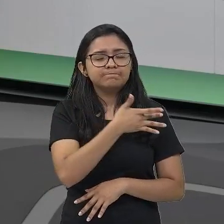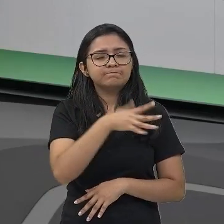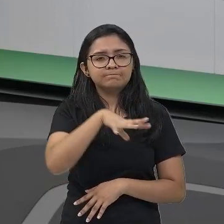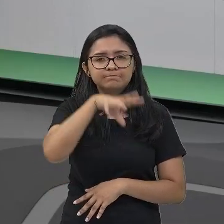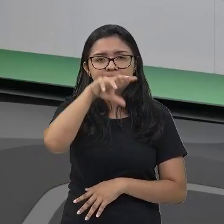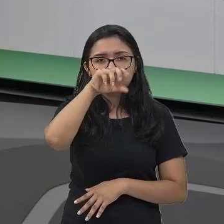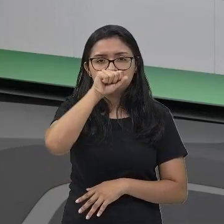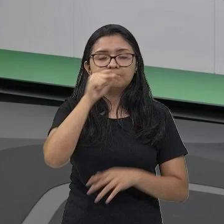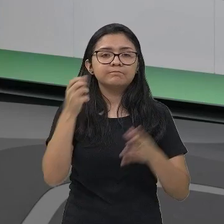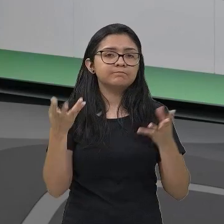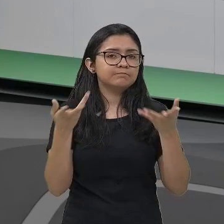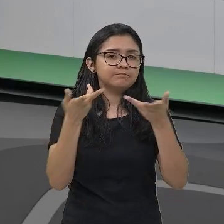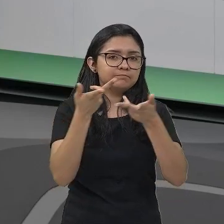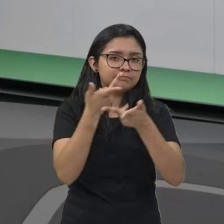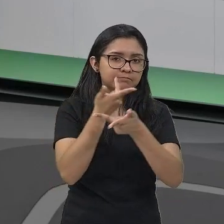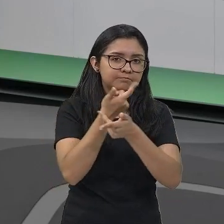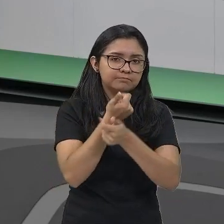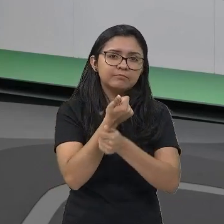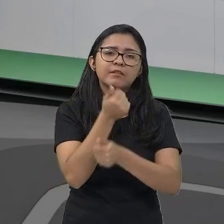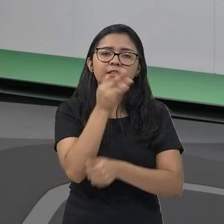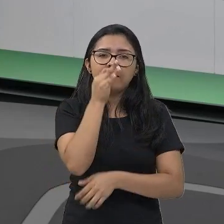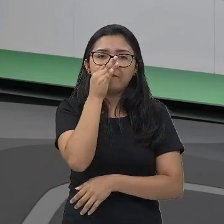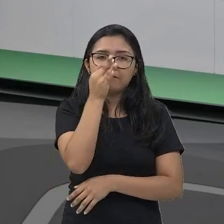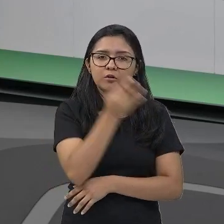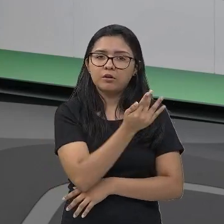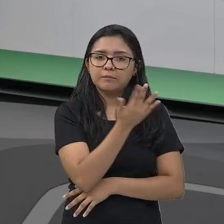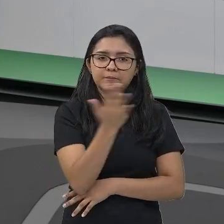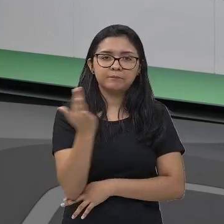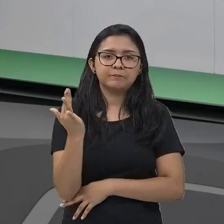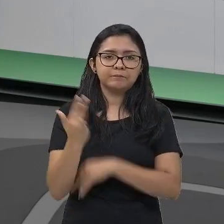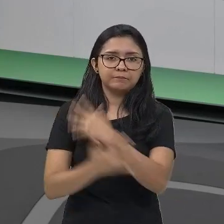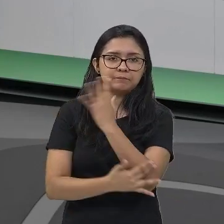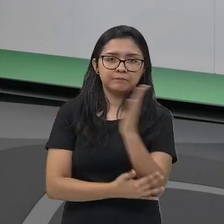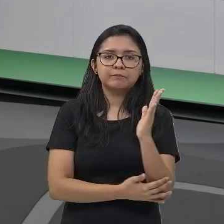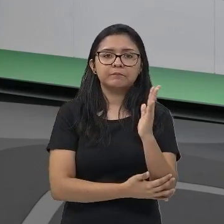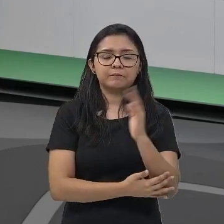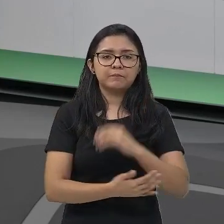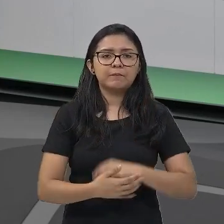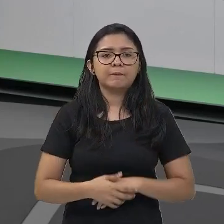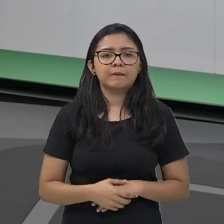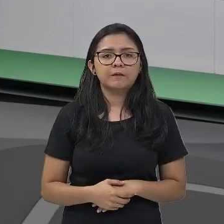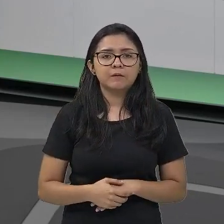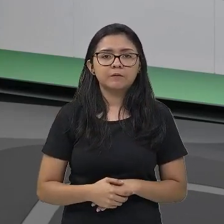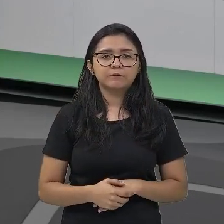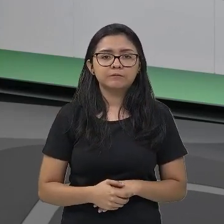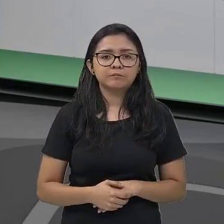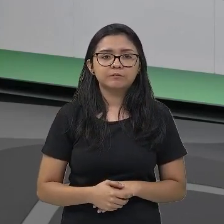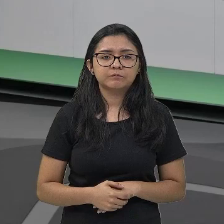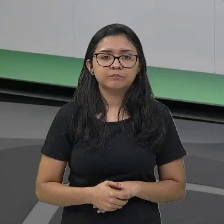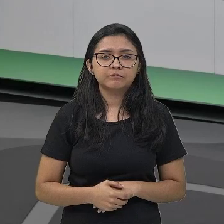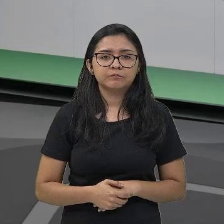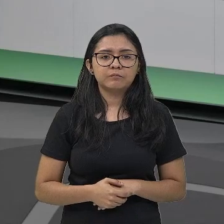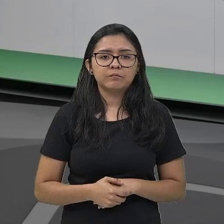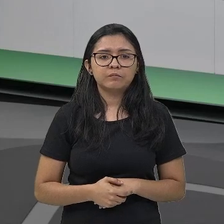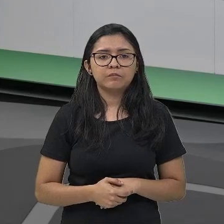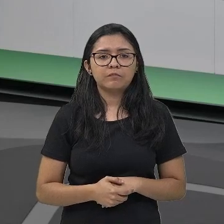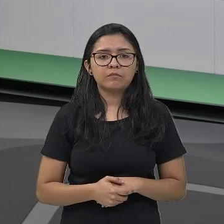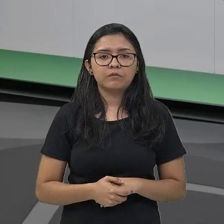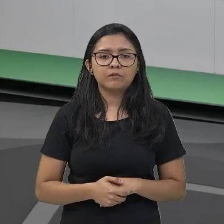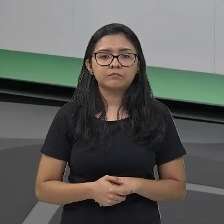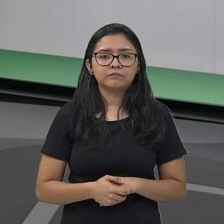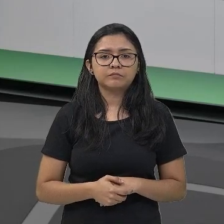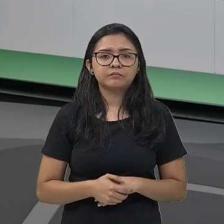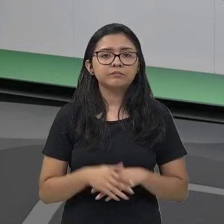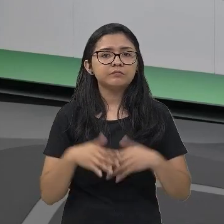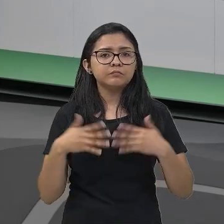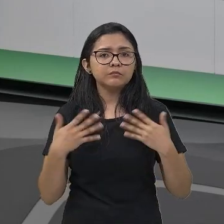aroma das flores das lavandas. O composto orgânico que é